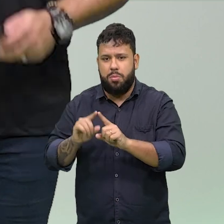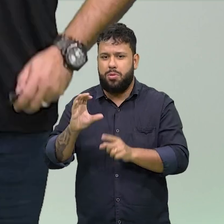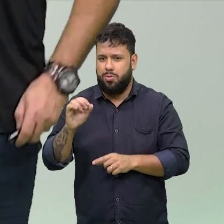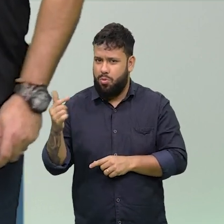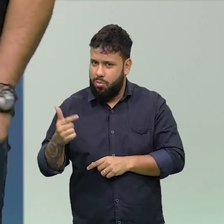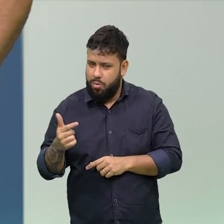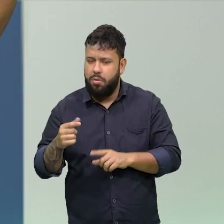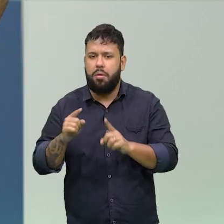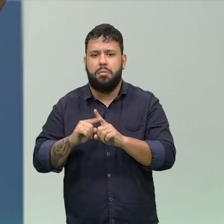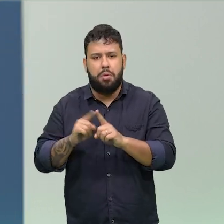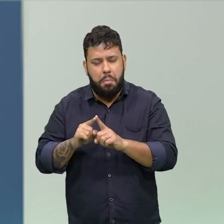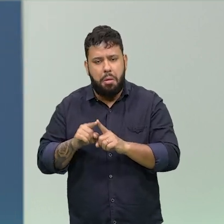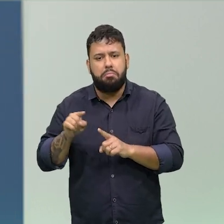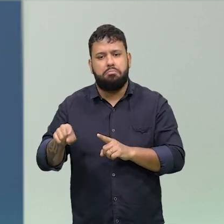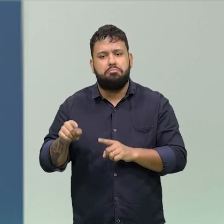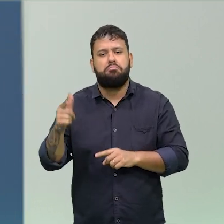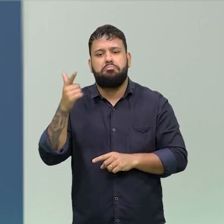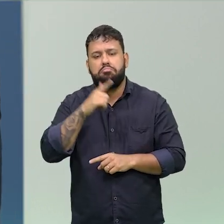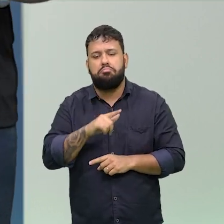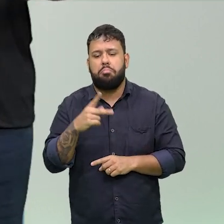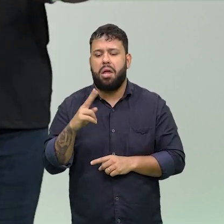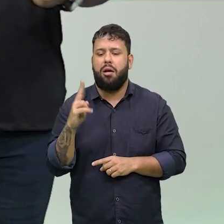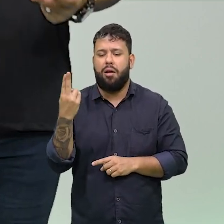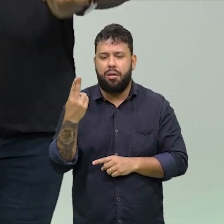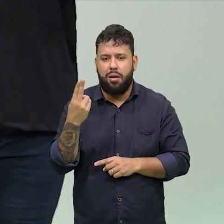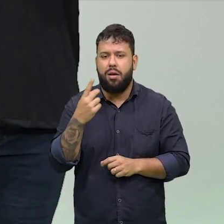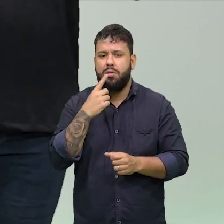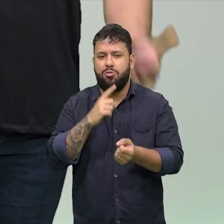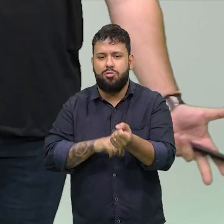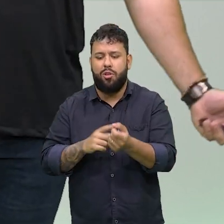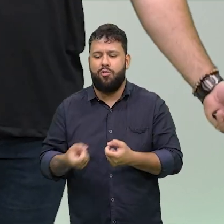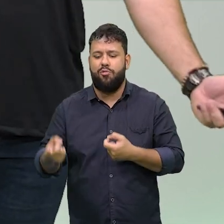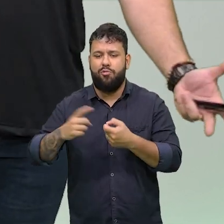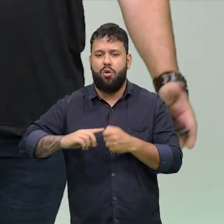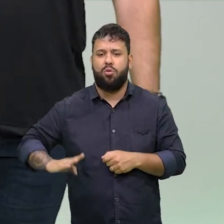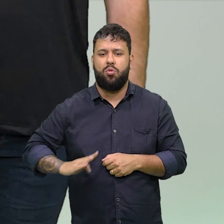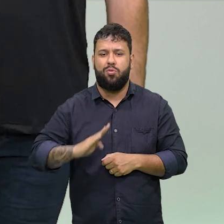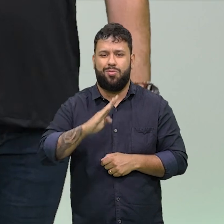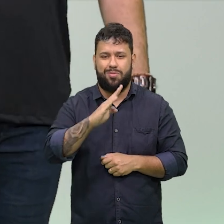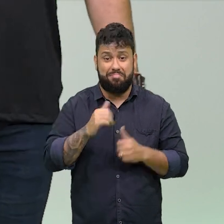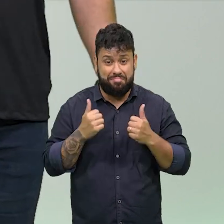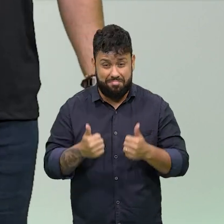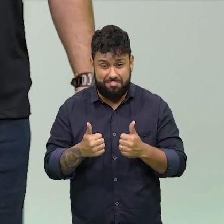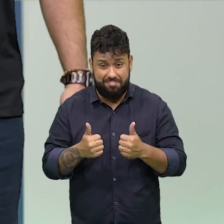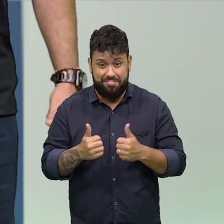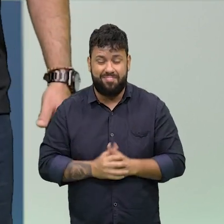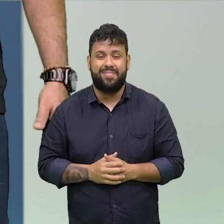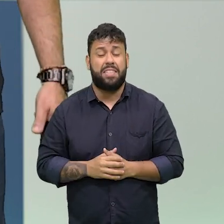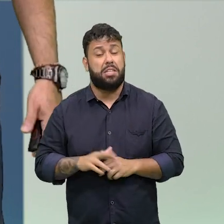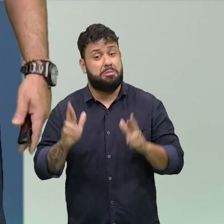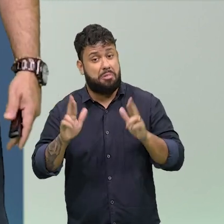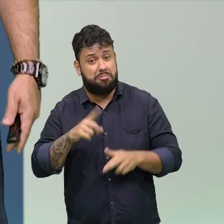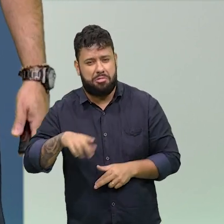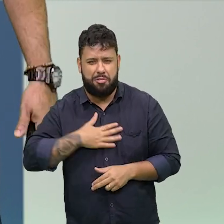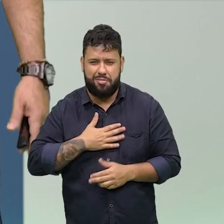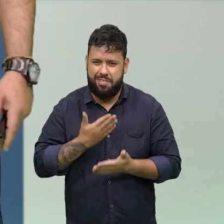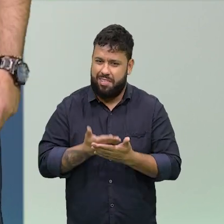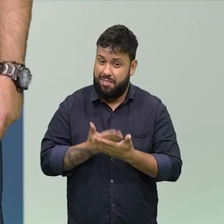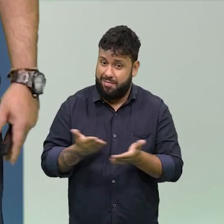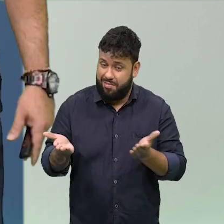carbônico, fazendo com que o pH sanguíneo ele volte à normalidade. Beleza, gente? Espero que vocês tenham